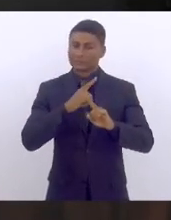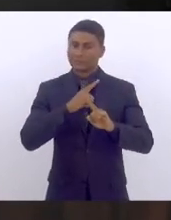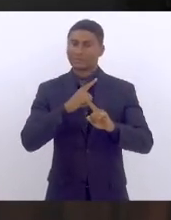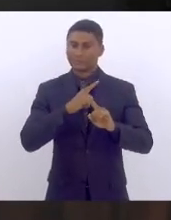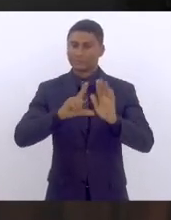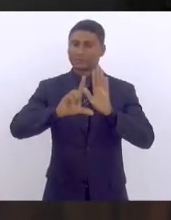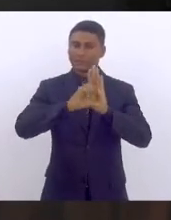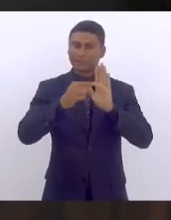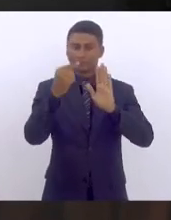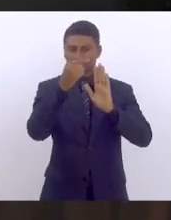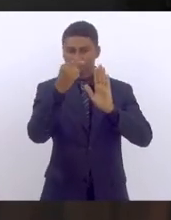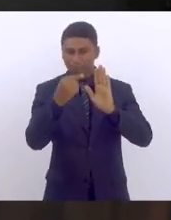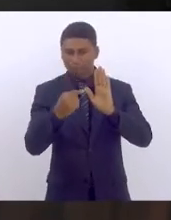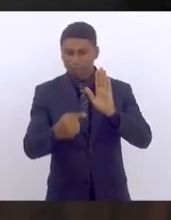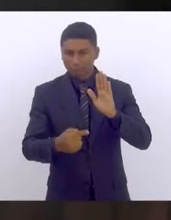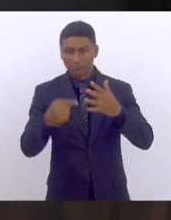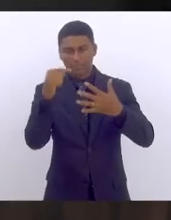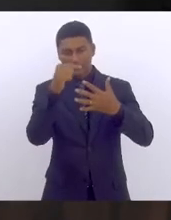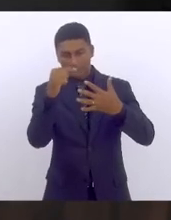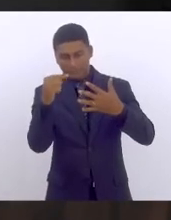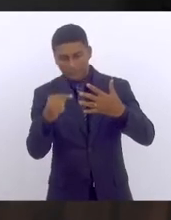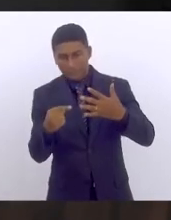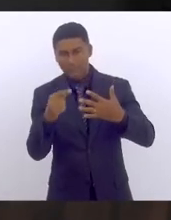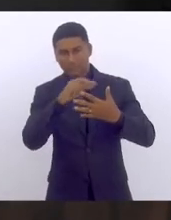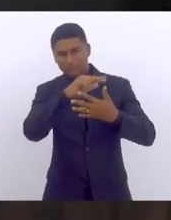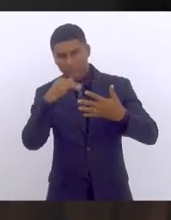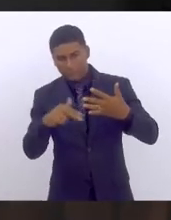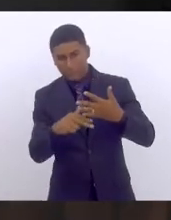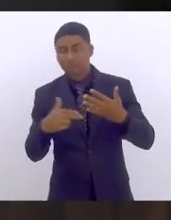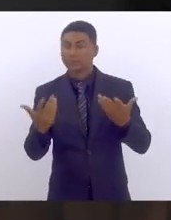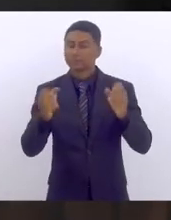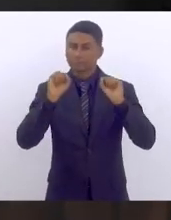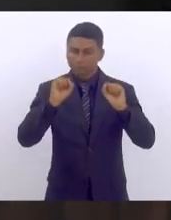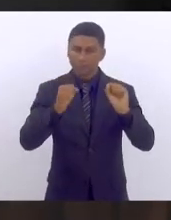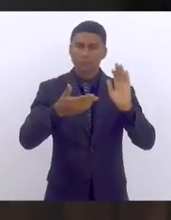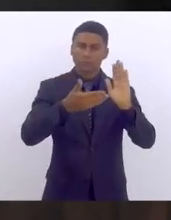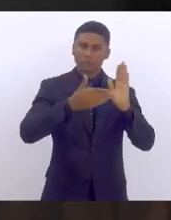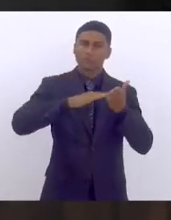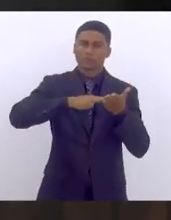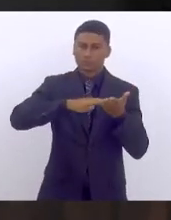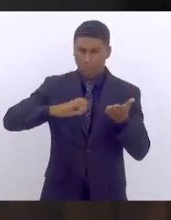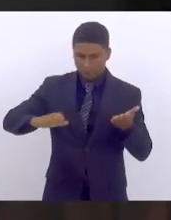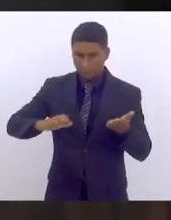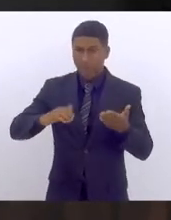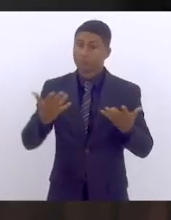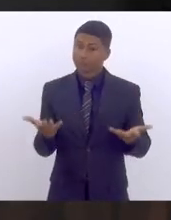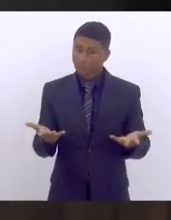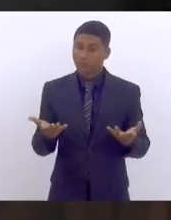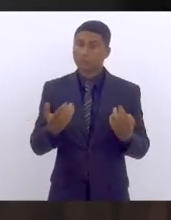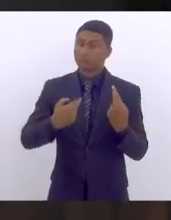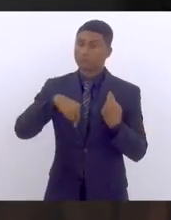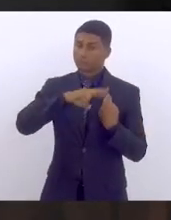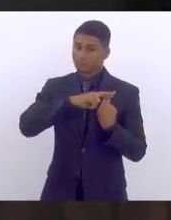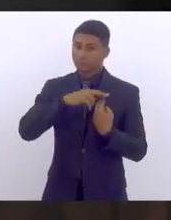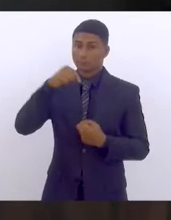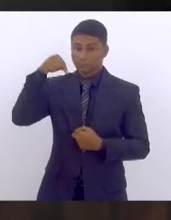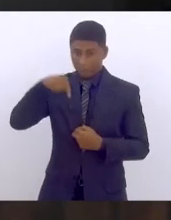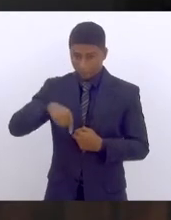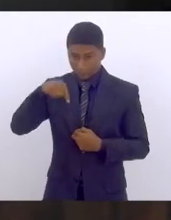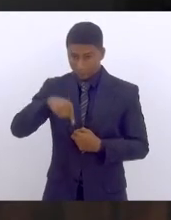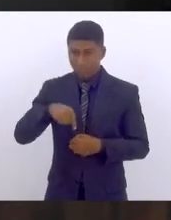lei. Então, ele pode ser retirado de ofício. E aí fica no compromisso aqui, registrado em